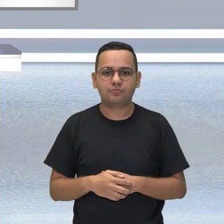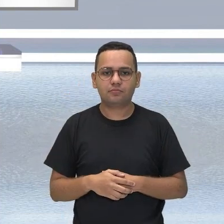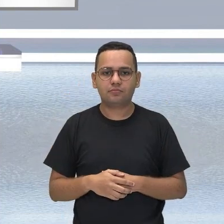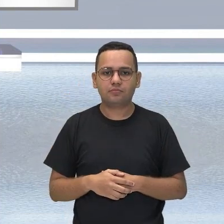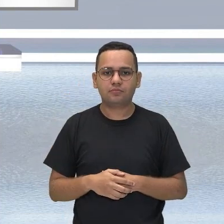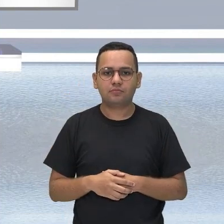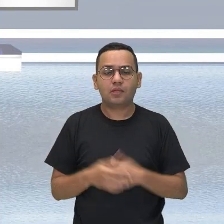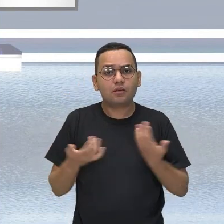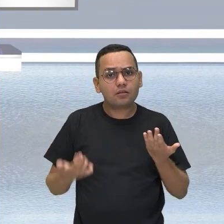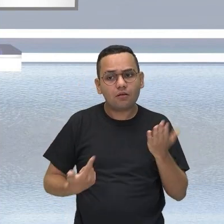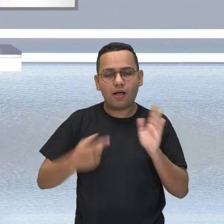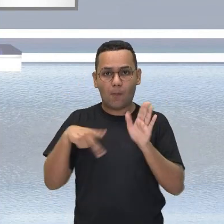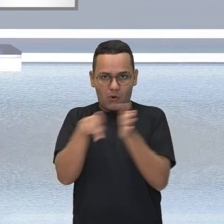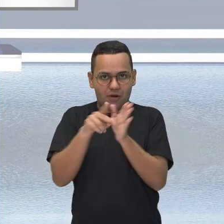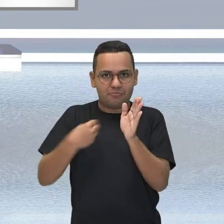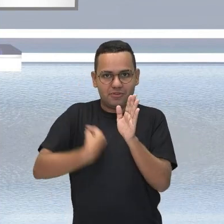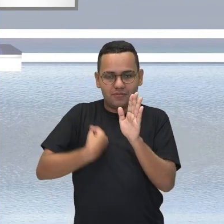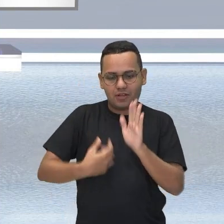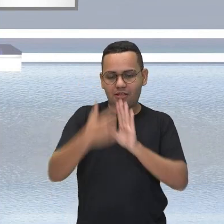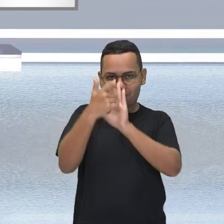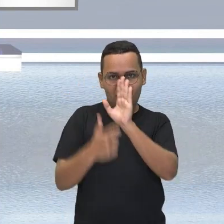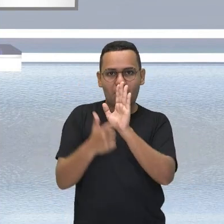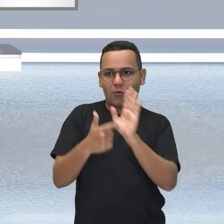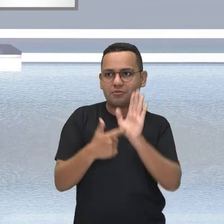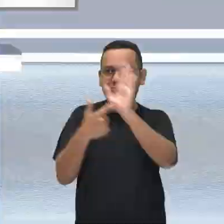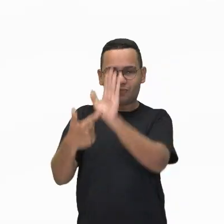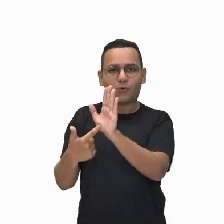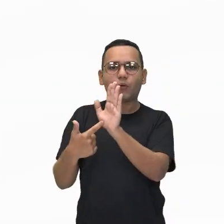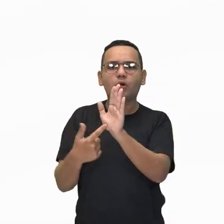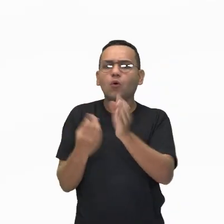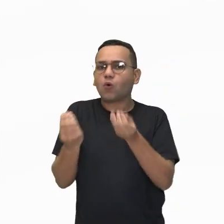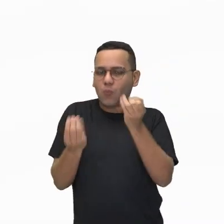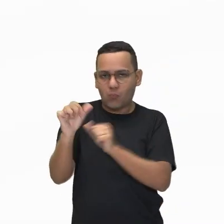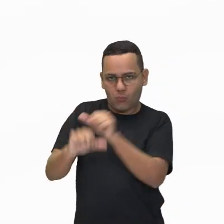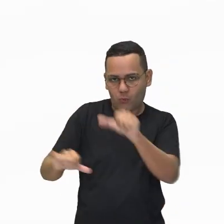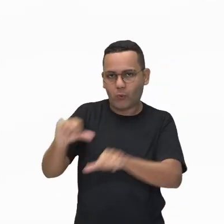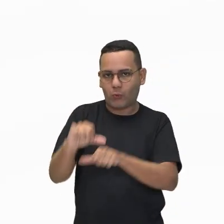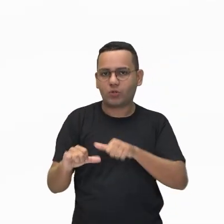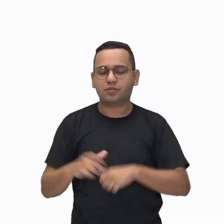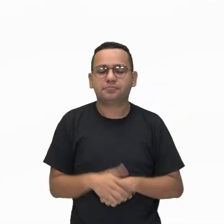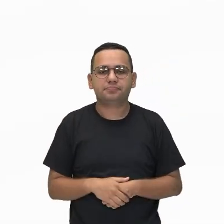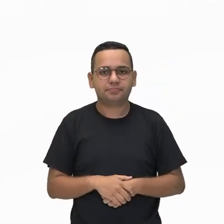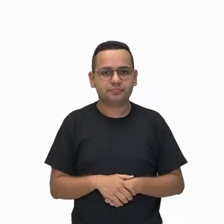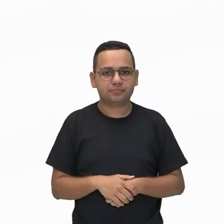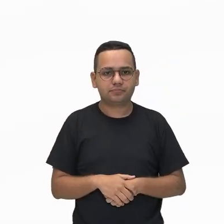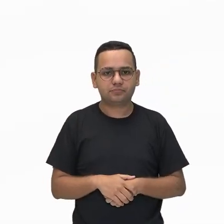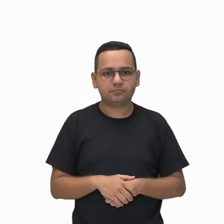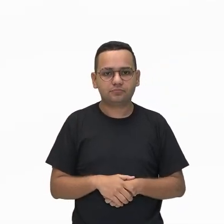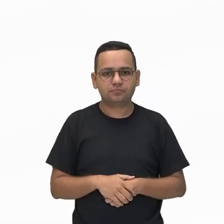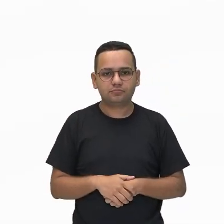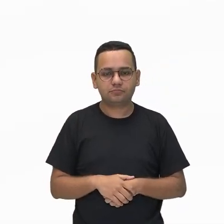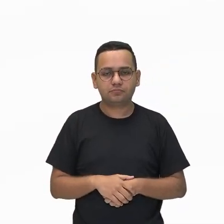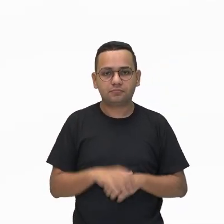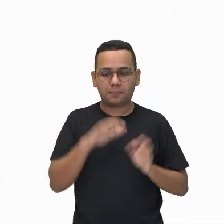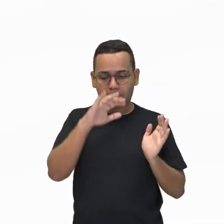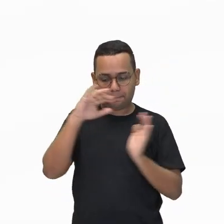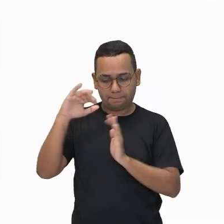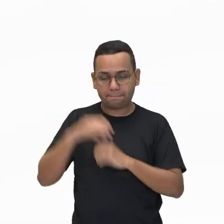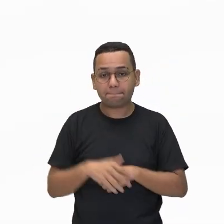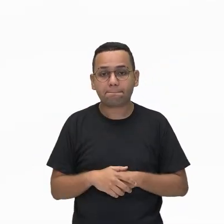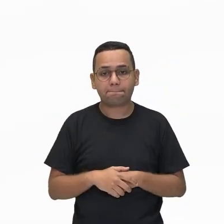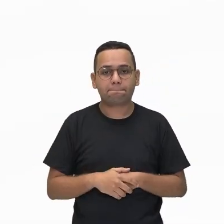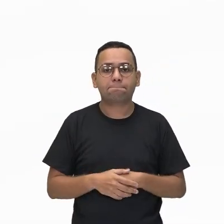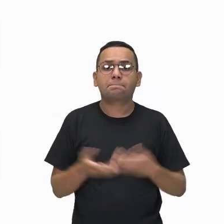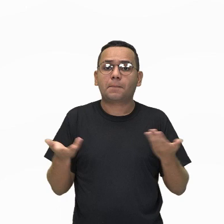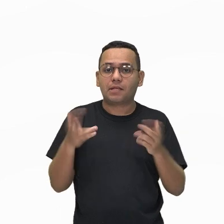a viver ativamente isso. O olhar para o mundo estimula a percepção